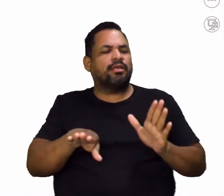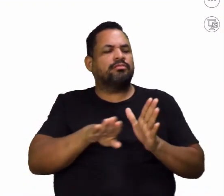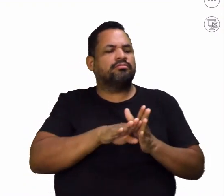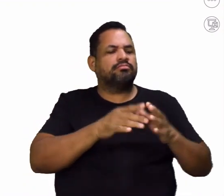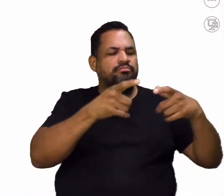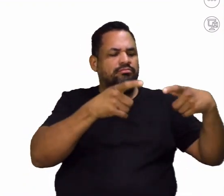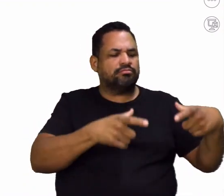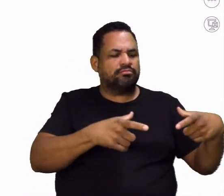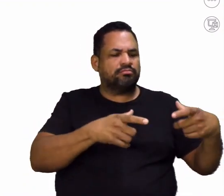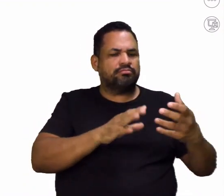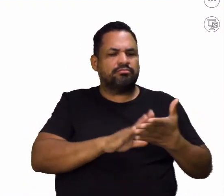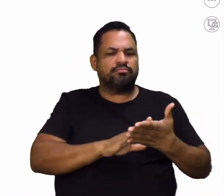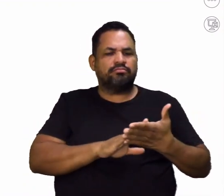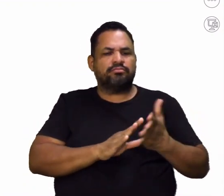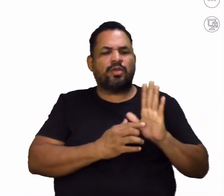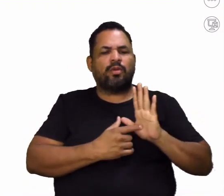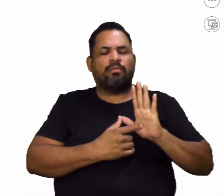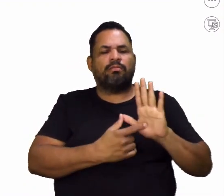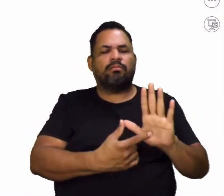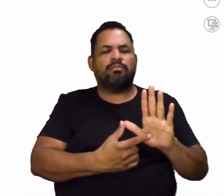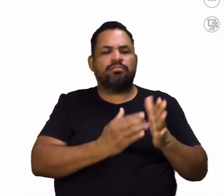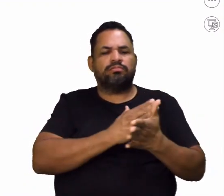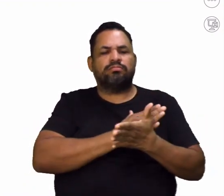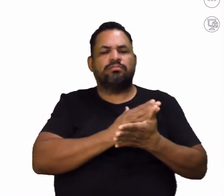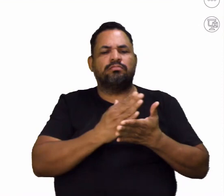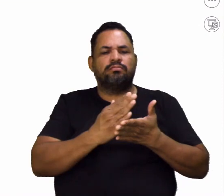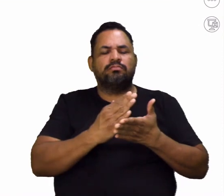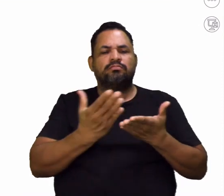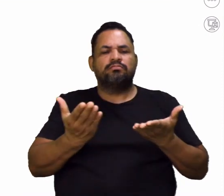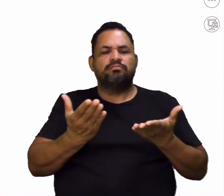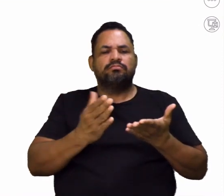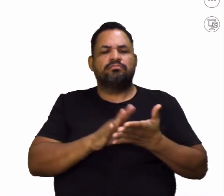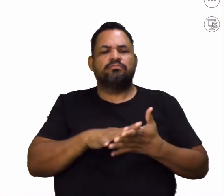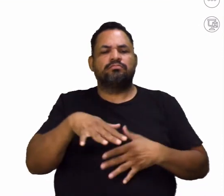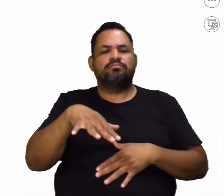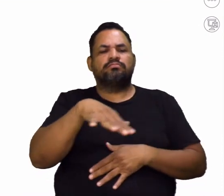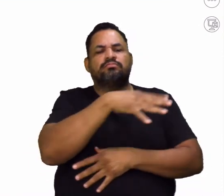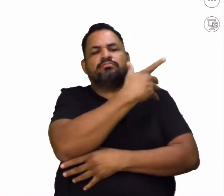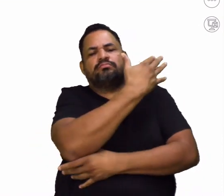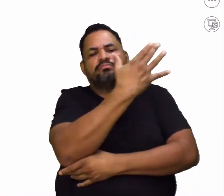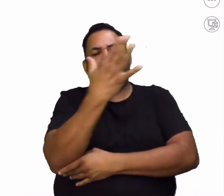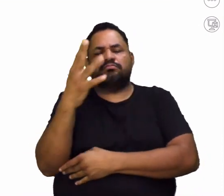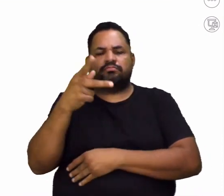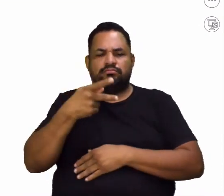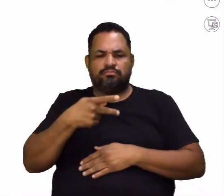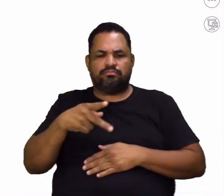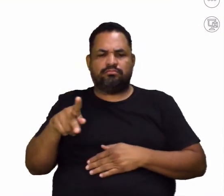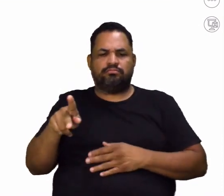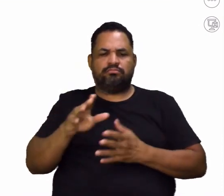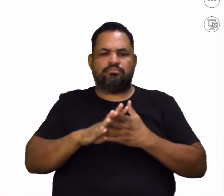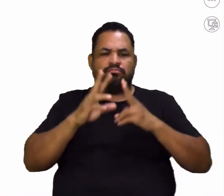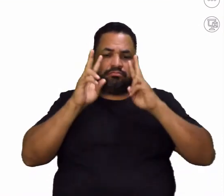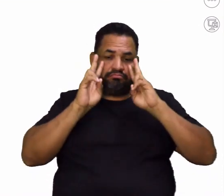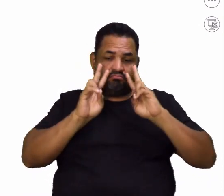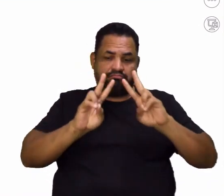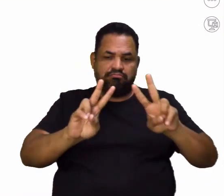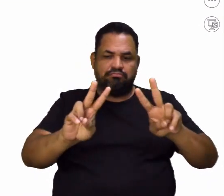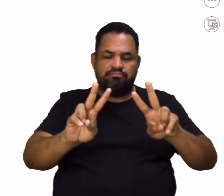e começava a representar as paisagem na sua visão